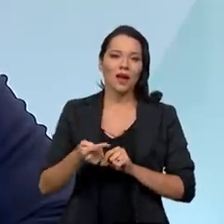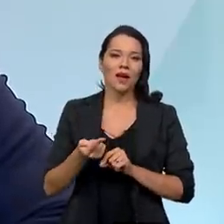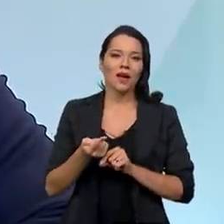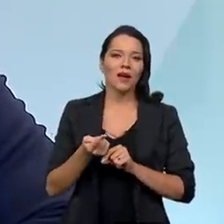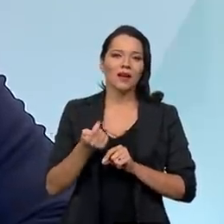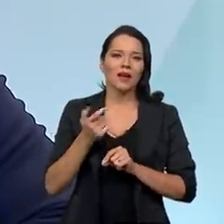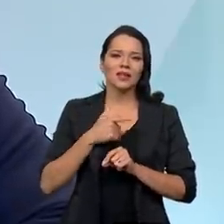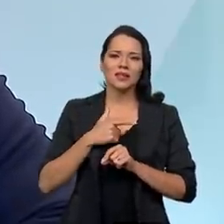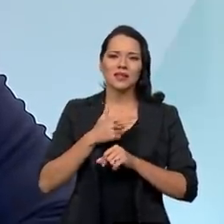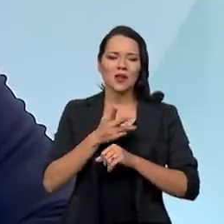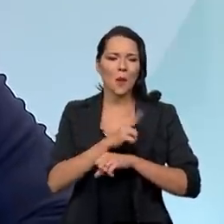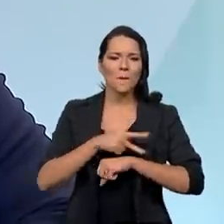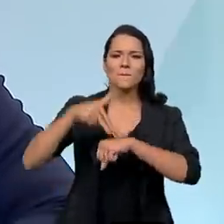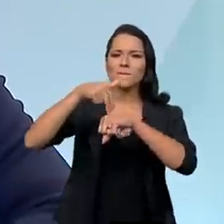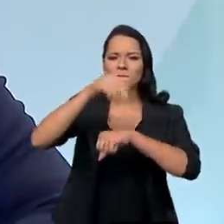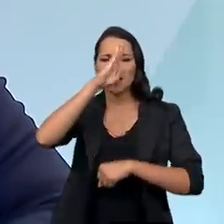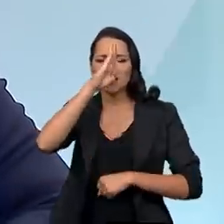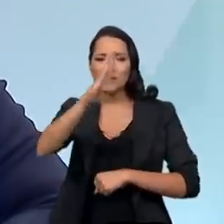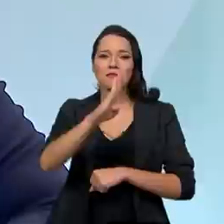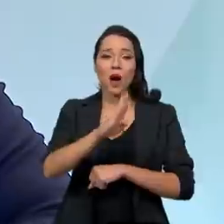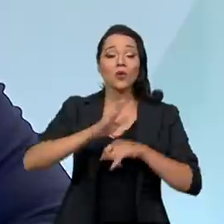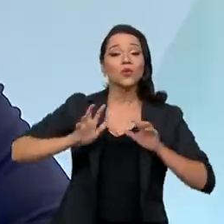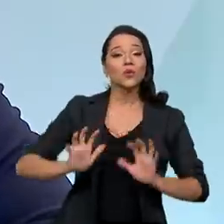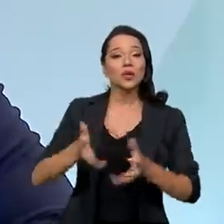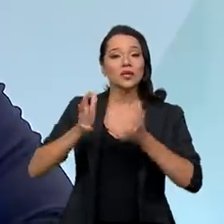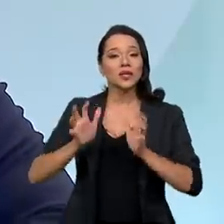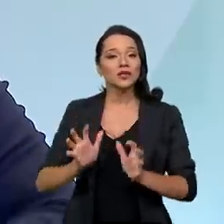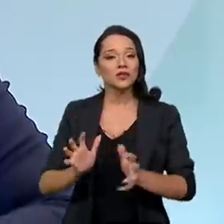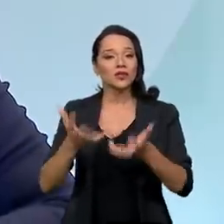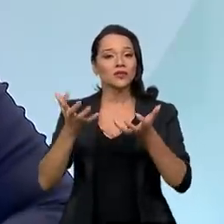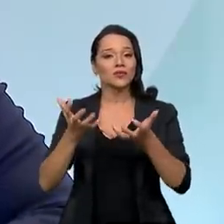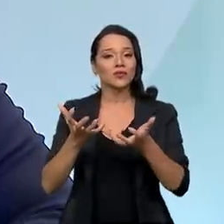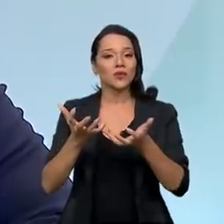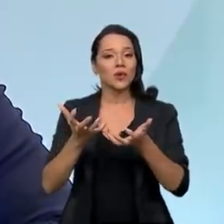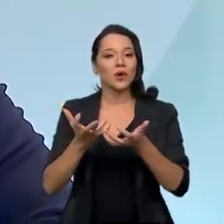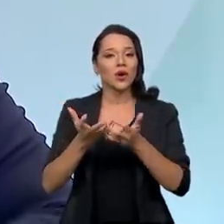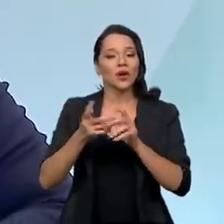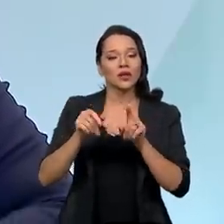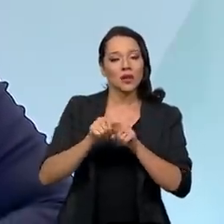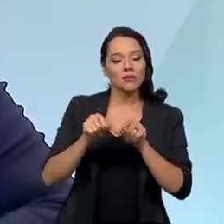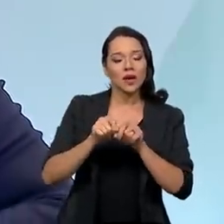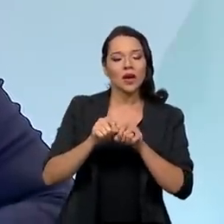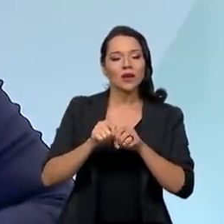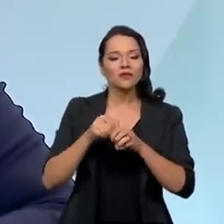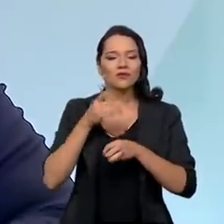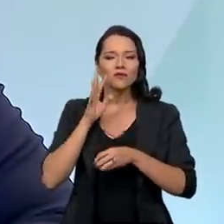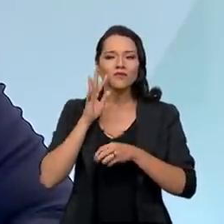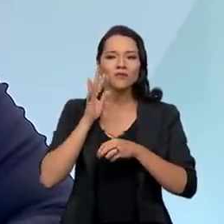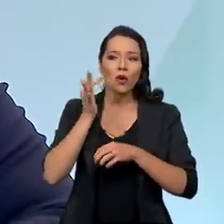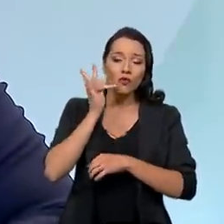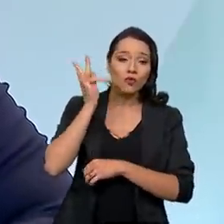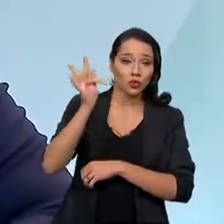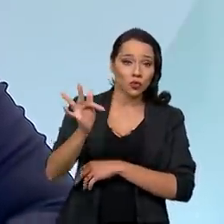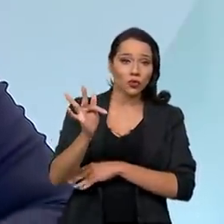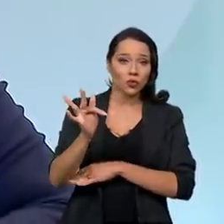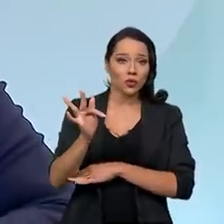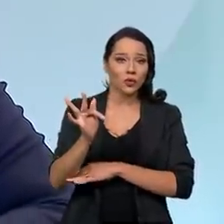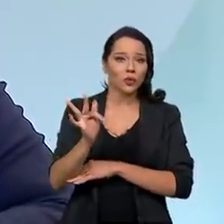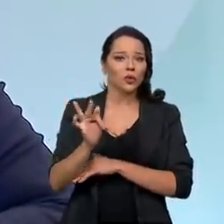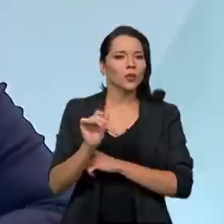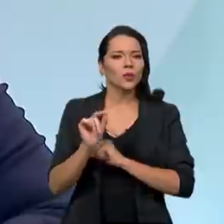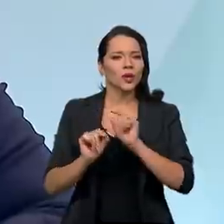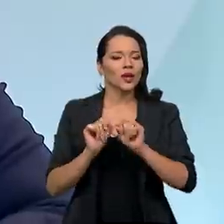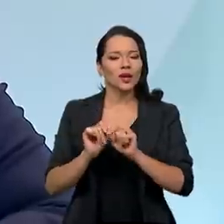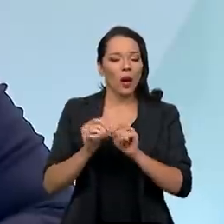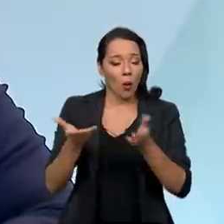grande protagonista do incentivo, registro e projeções futuras, porque